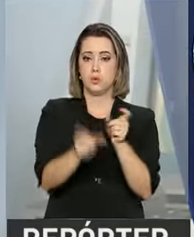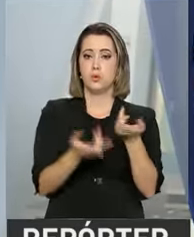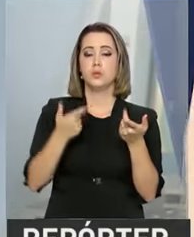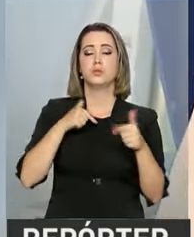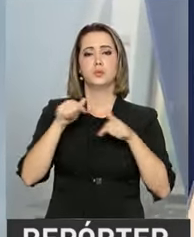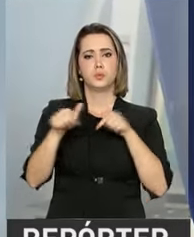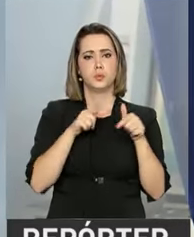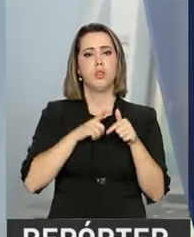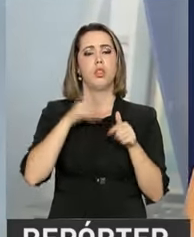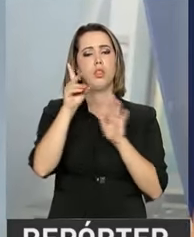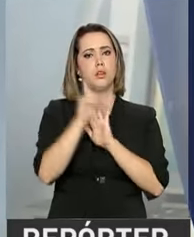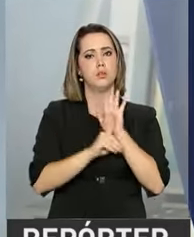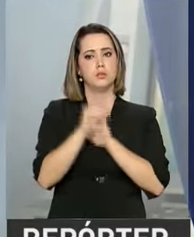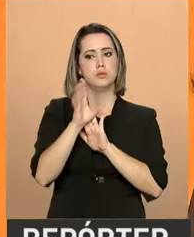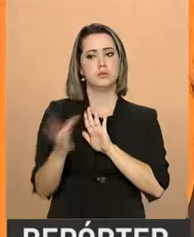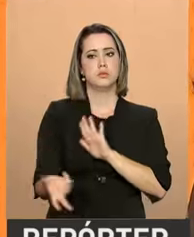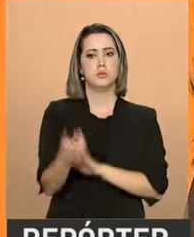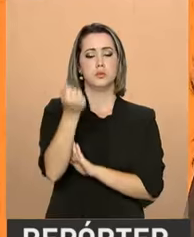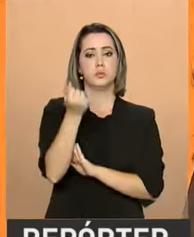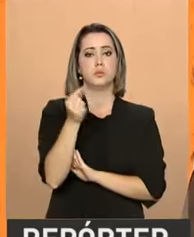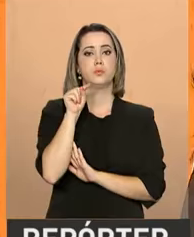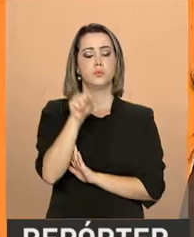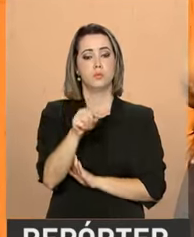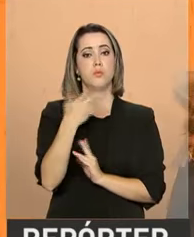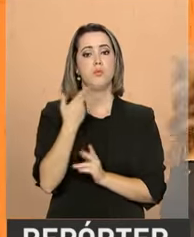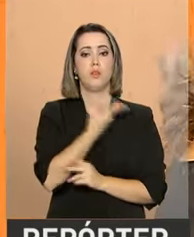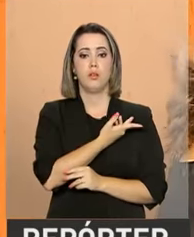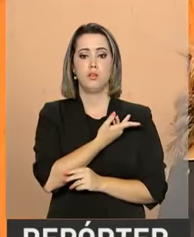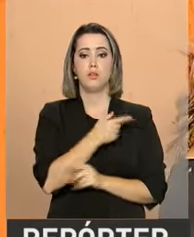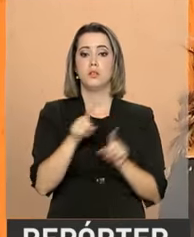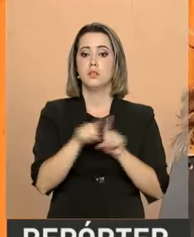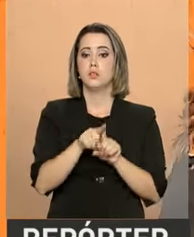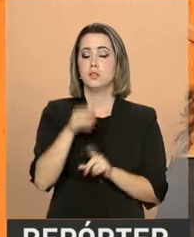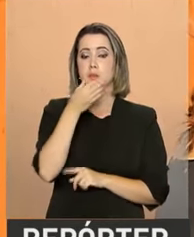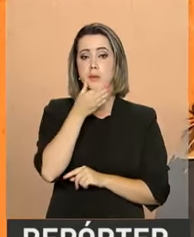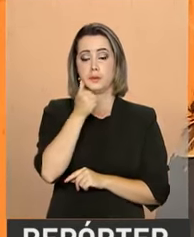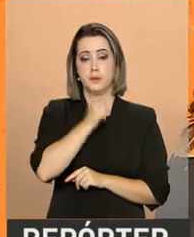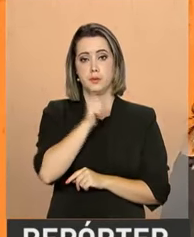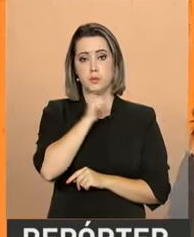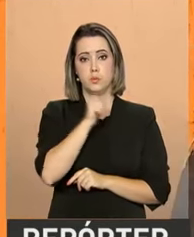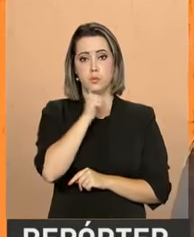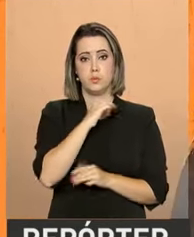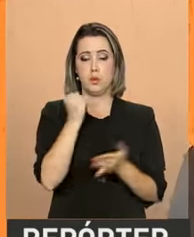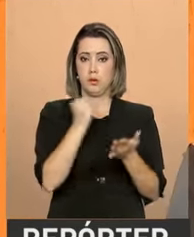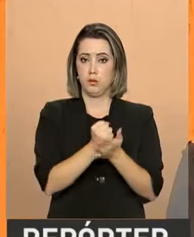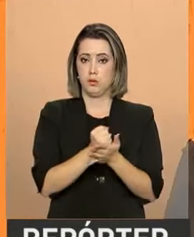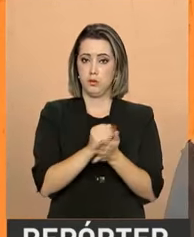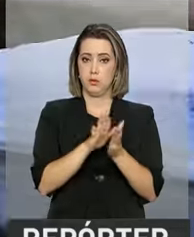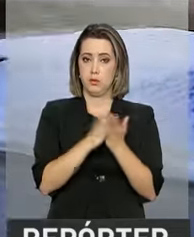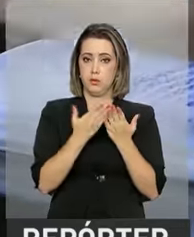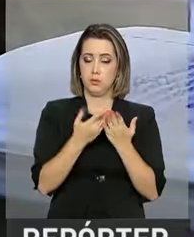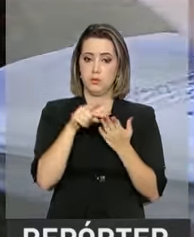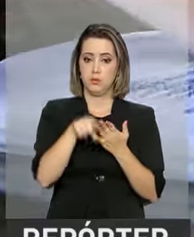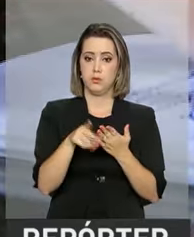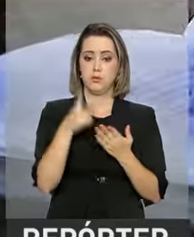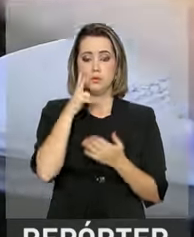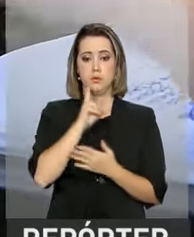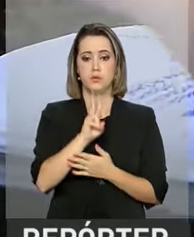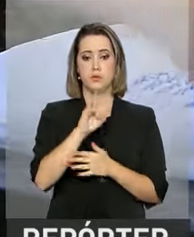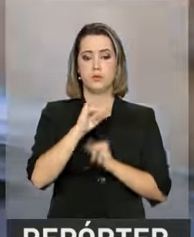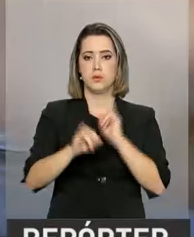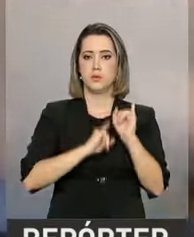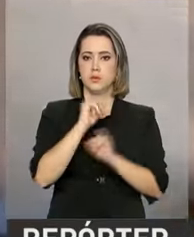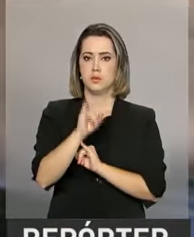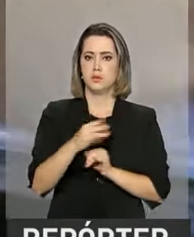que têm direito ao saque como esta analista de sistemas que com a carteira de trabalho na mão conferiu as